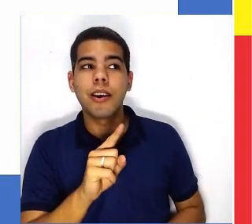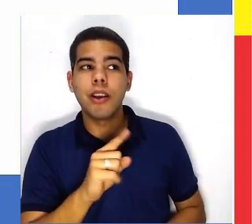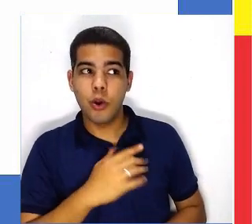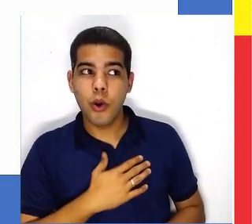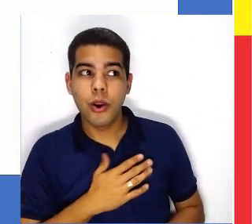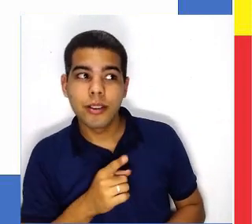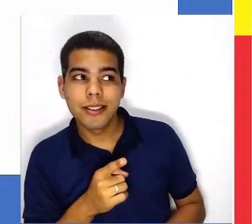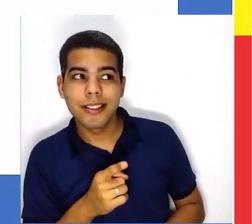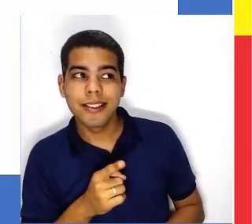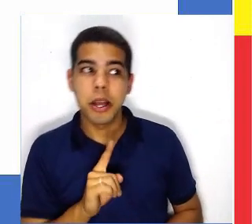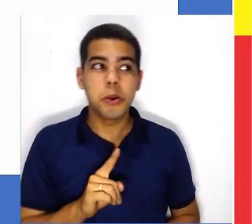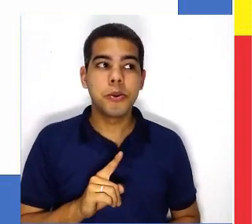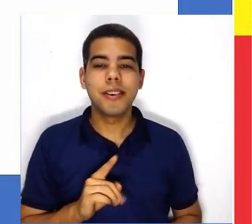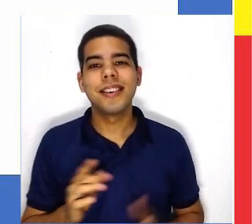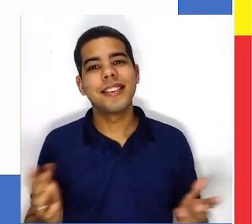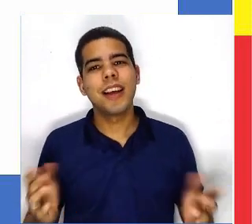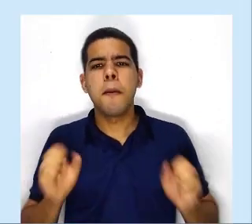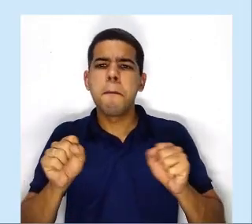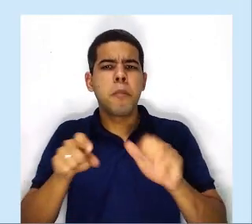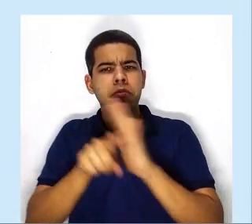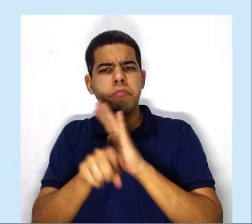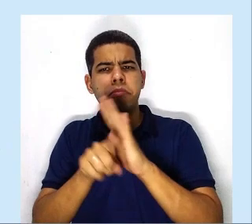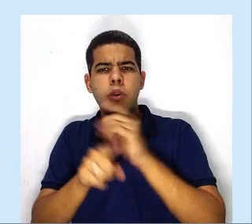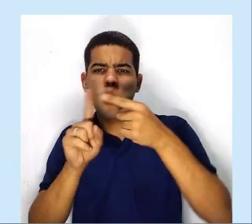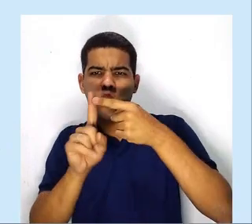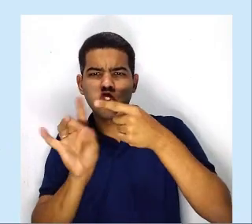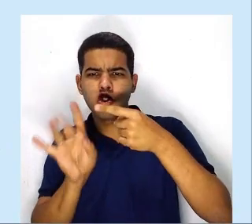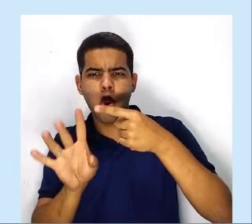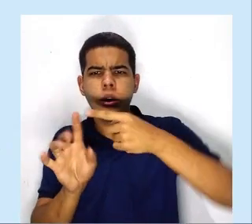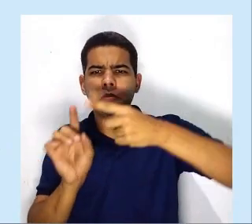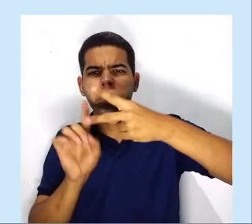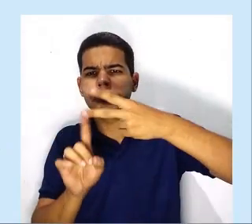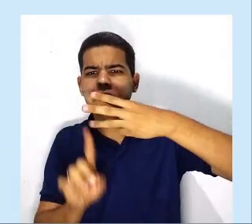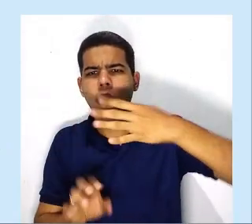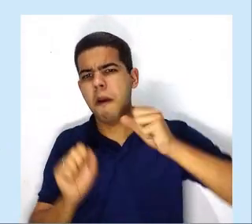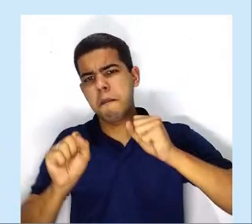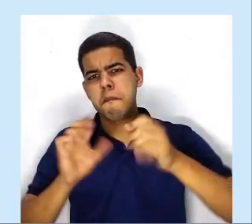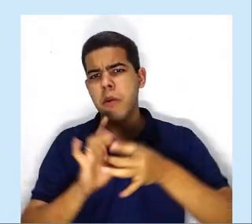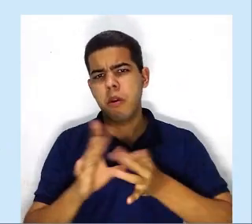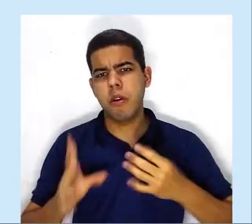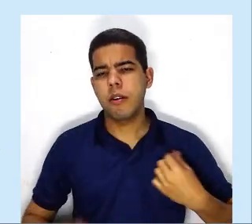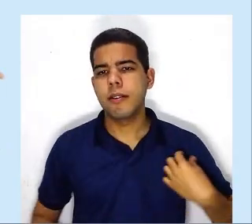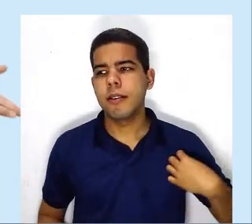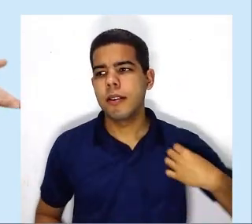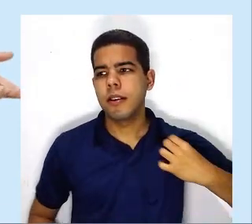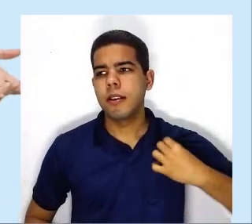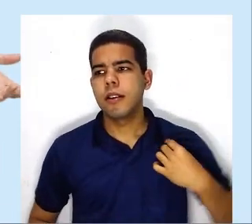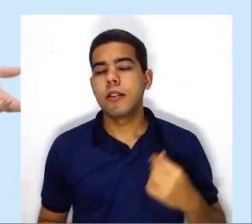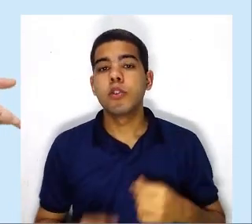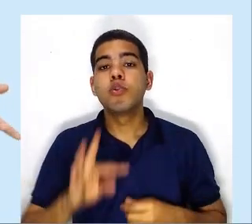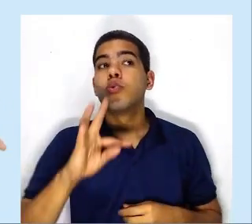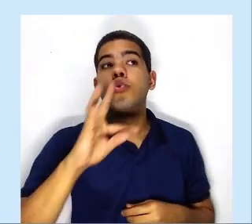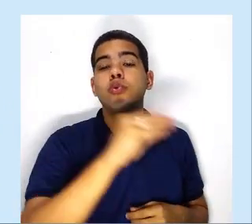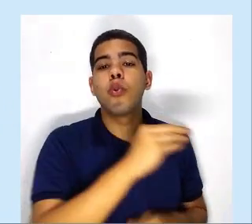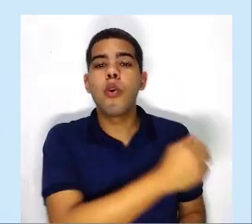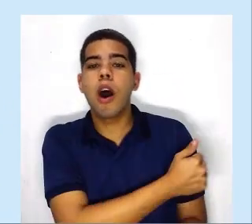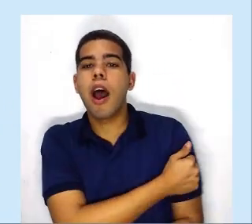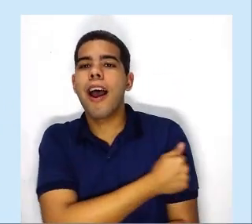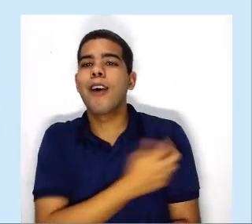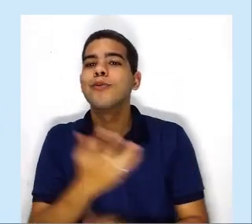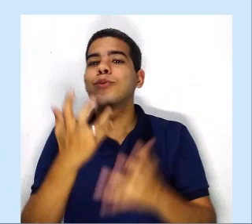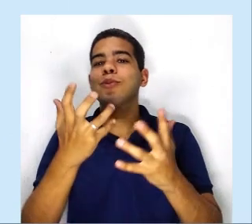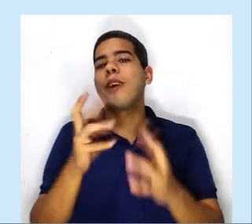um questionário com mais de uma pergunta, tá bom? O importante foi observar que todos os alunos demonstraram interesse